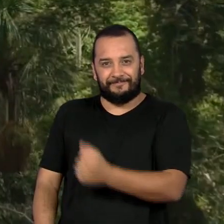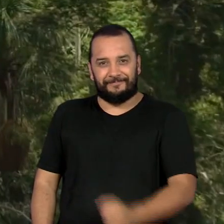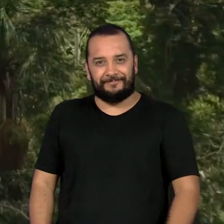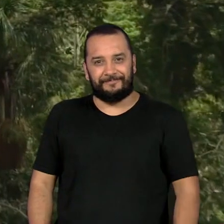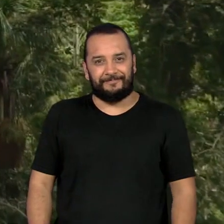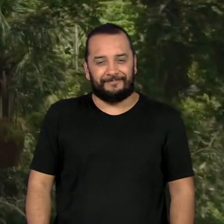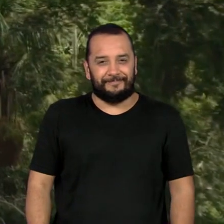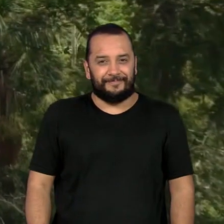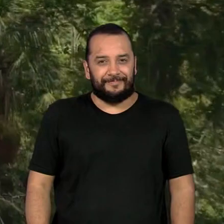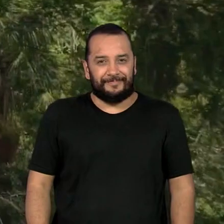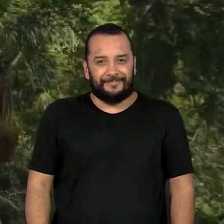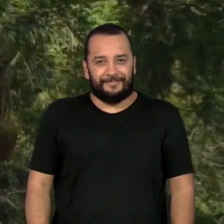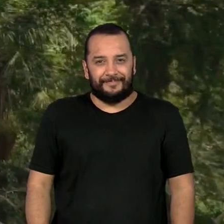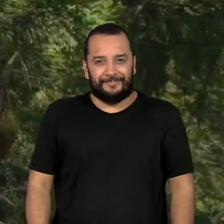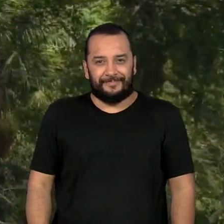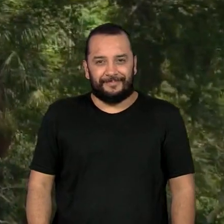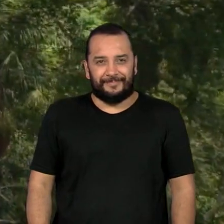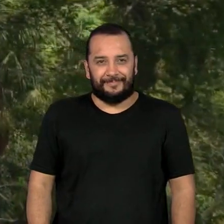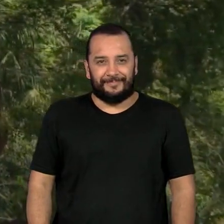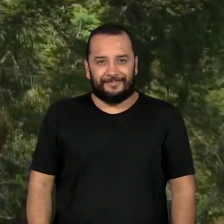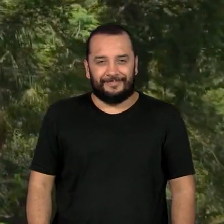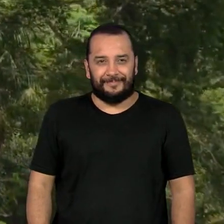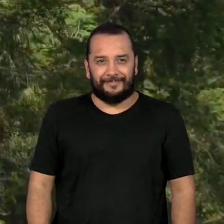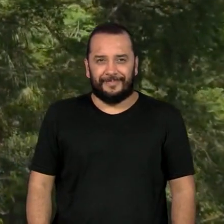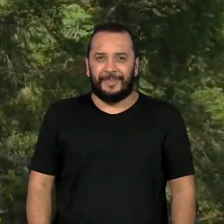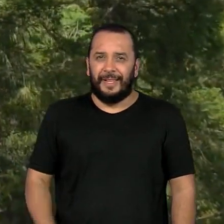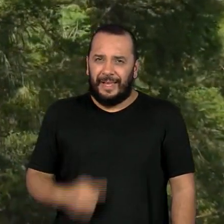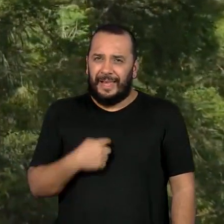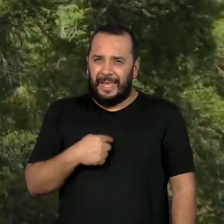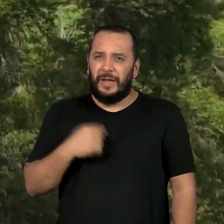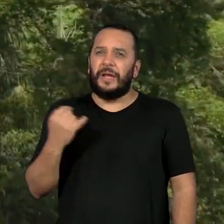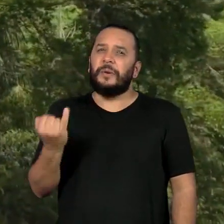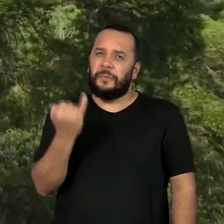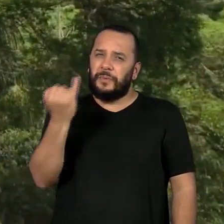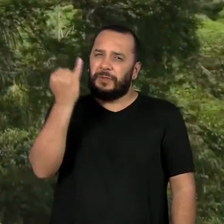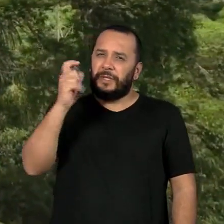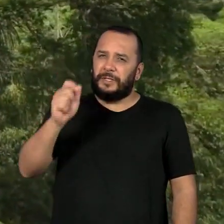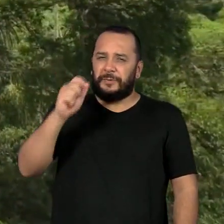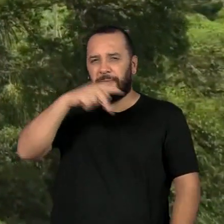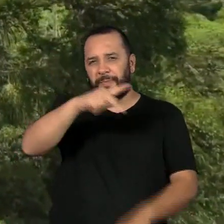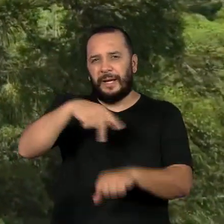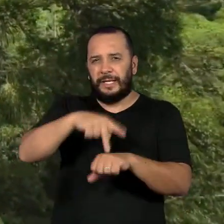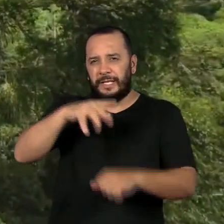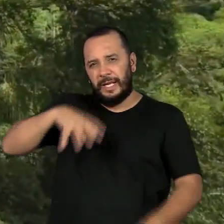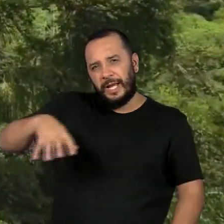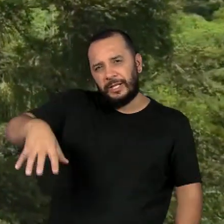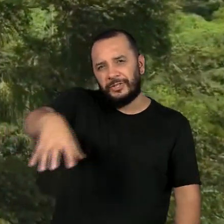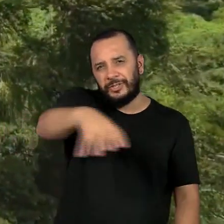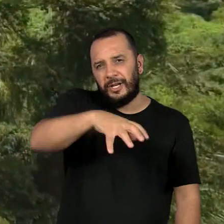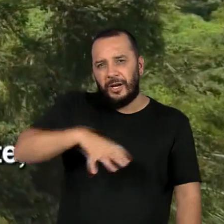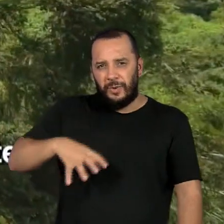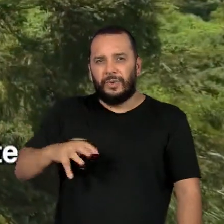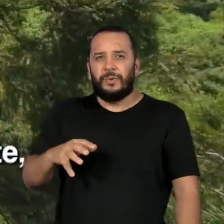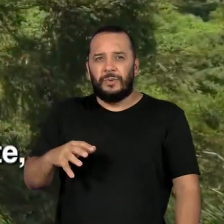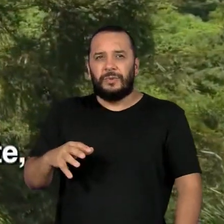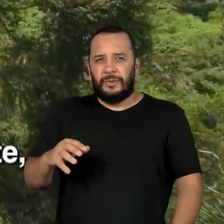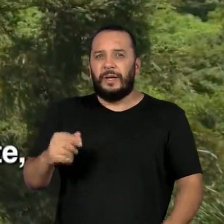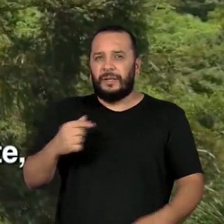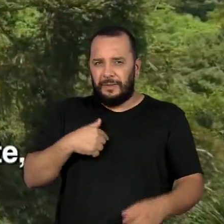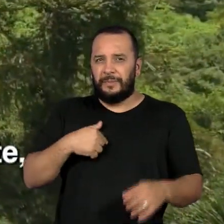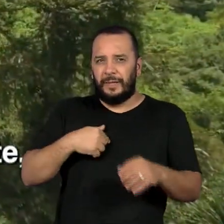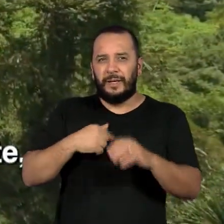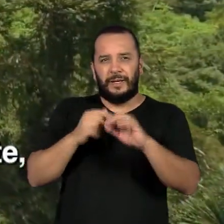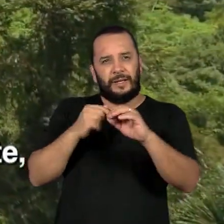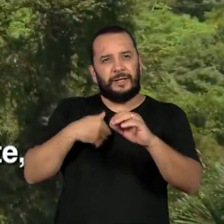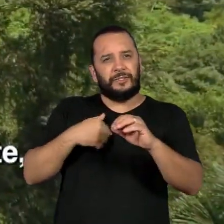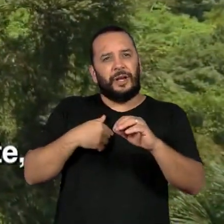biocentricos.com.br. I don't care what country you're a part of, or what religion you're a part of, or what political ideology